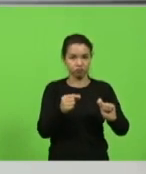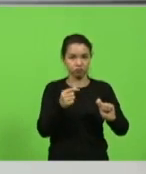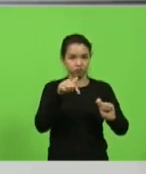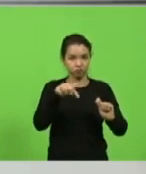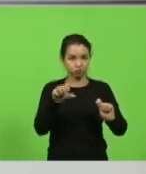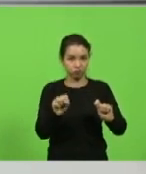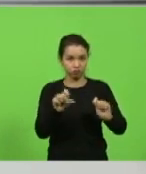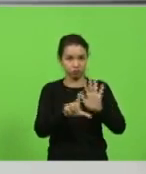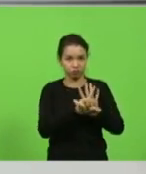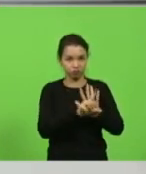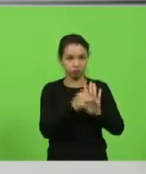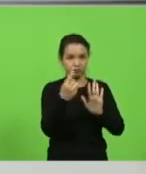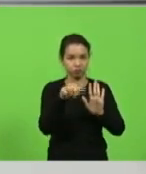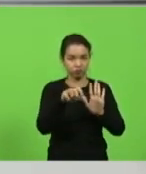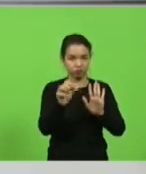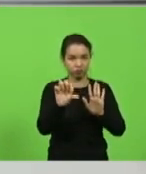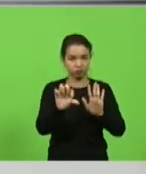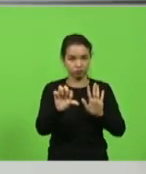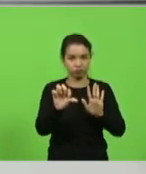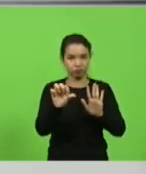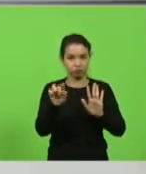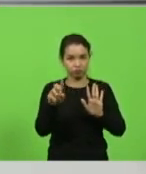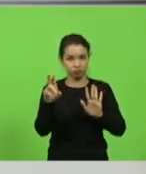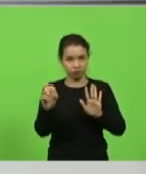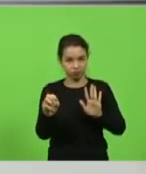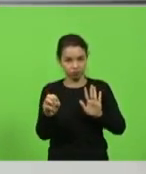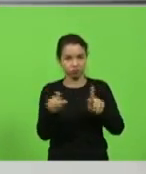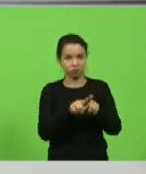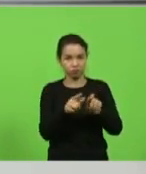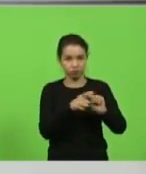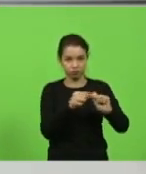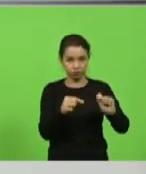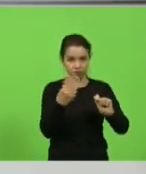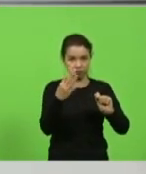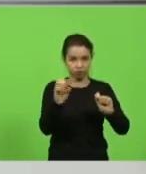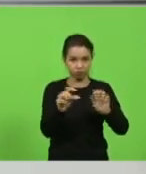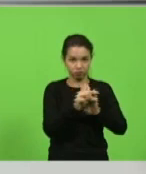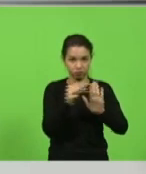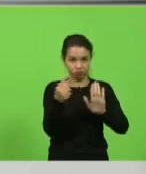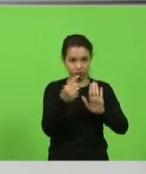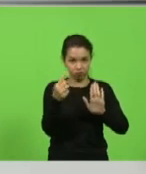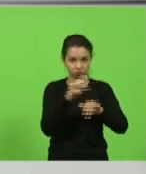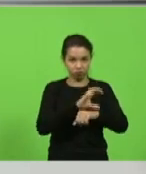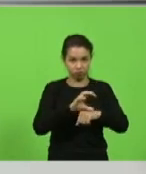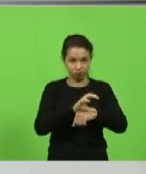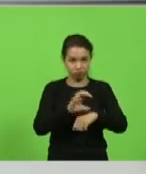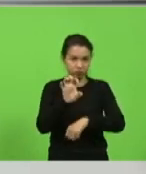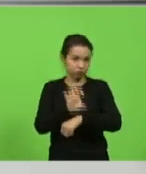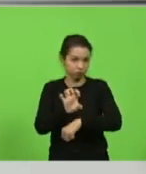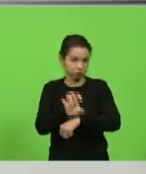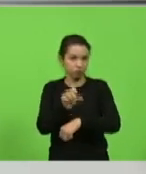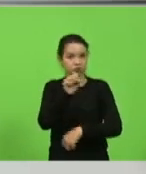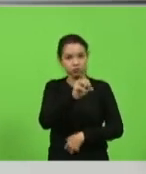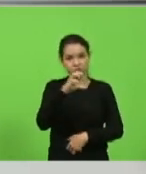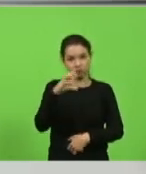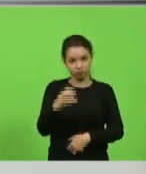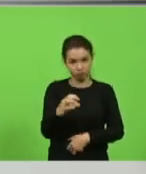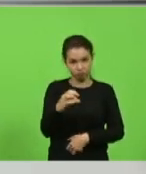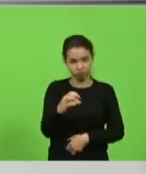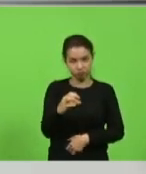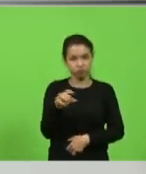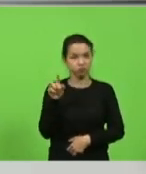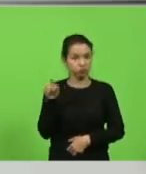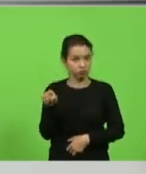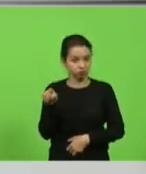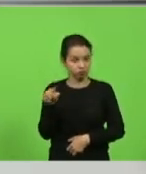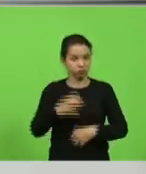1079-50, combinado com o artigo 40, parágrafo 1º da Constituição do Estado de Santa Catarina, pela prática do